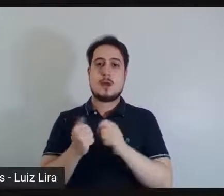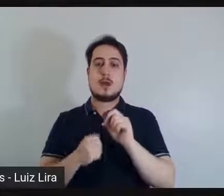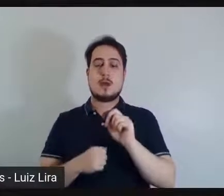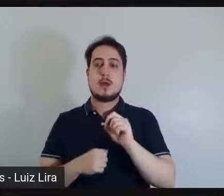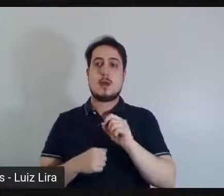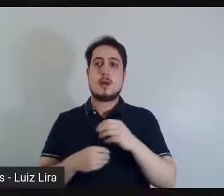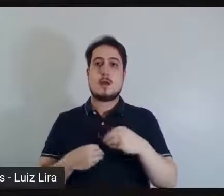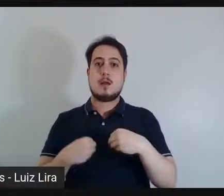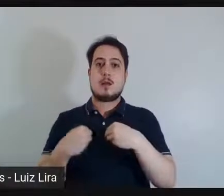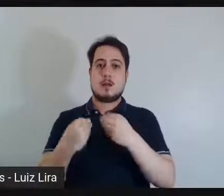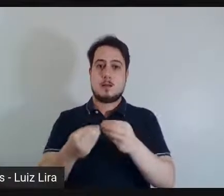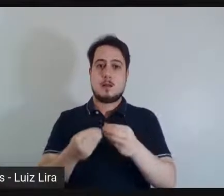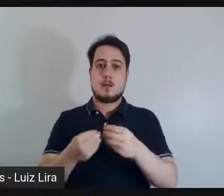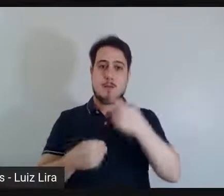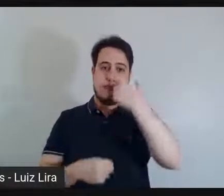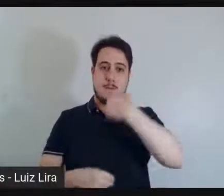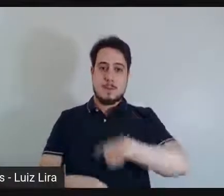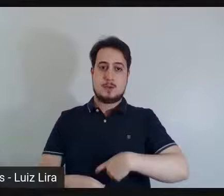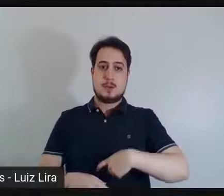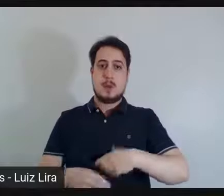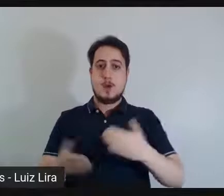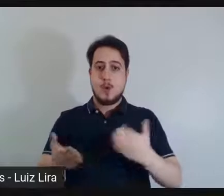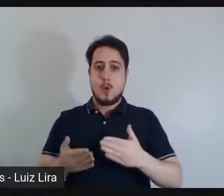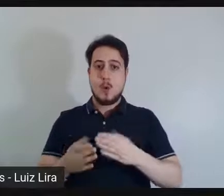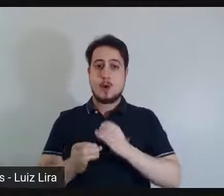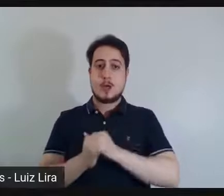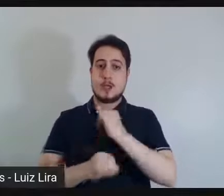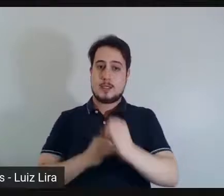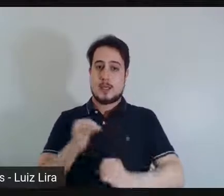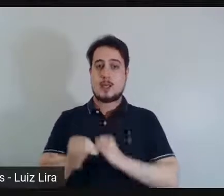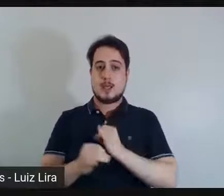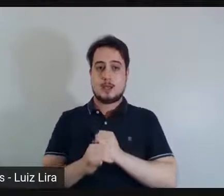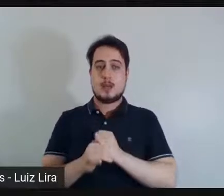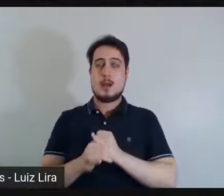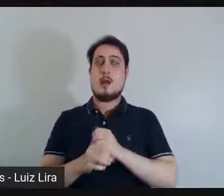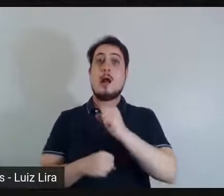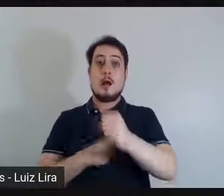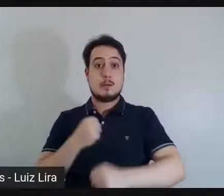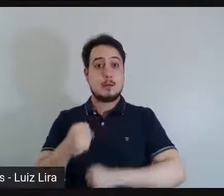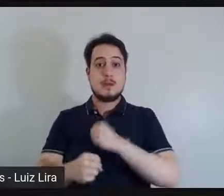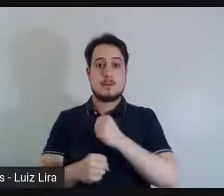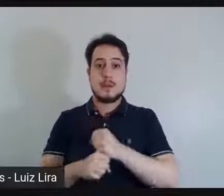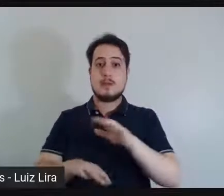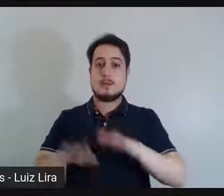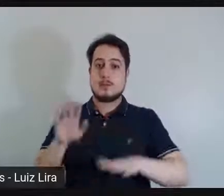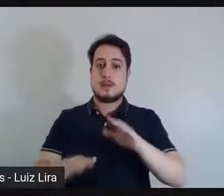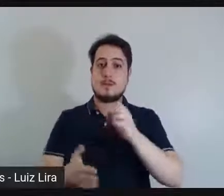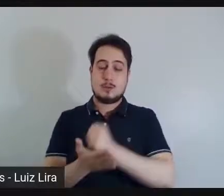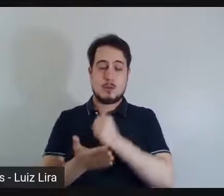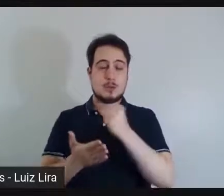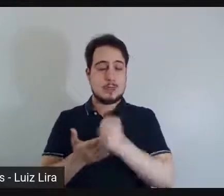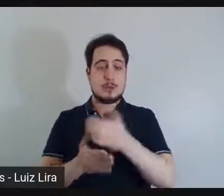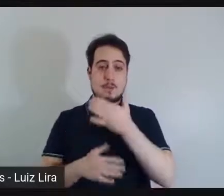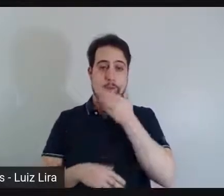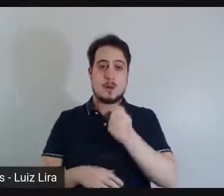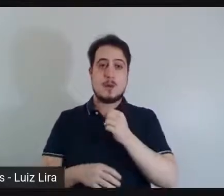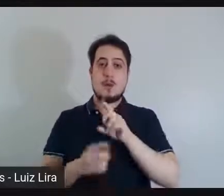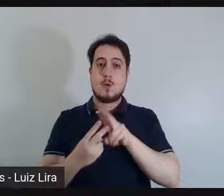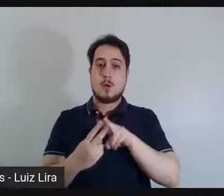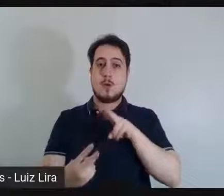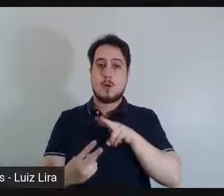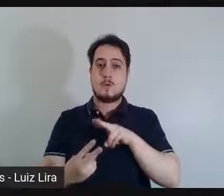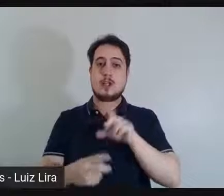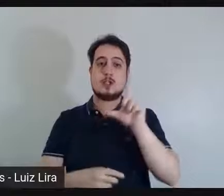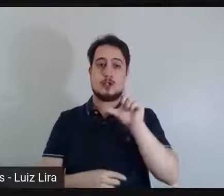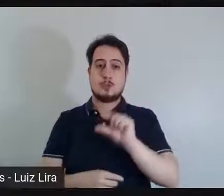prestado fisicamente, hoje está sendo prestado online. Pode ser que ano que vem eu vou ter que fazer um contrato dele online. Com isso, vou ter uma redução de valor,